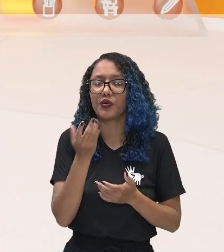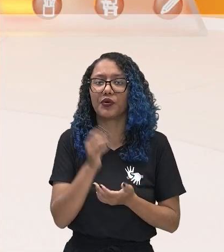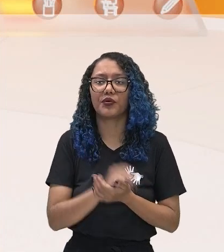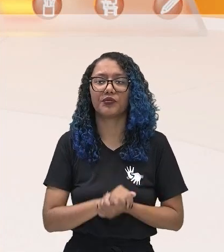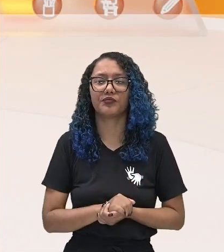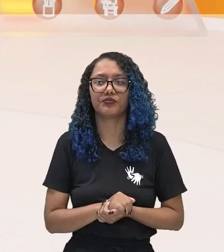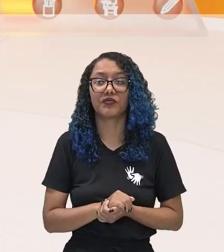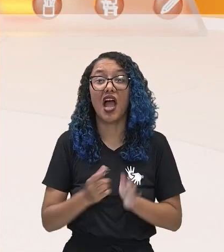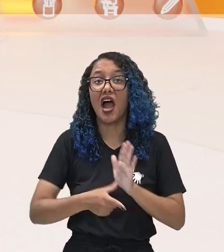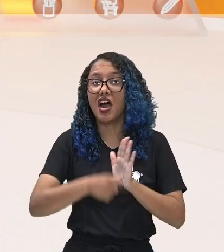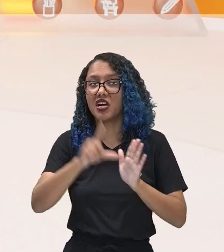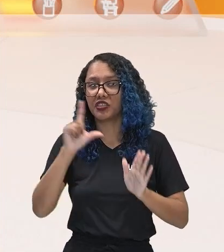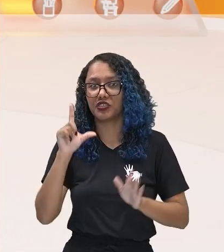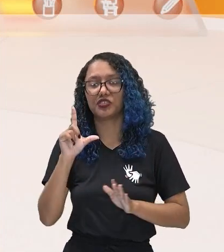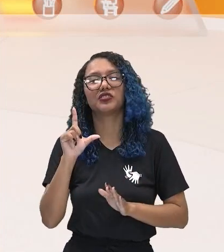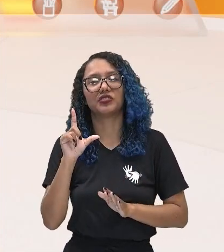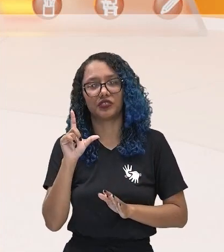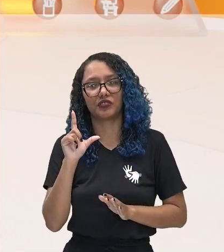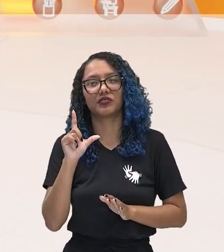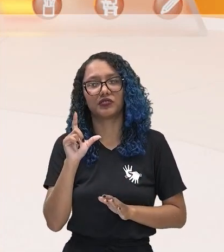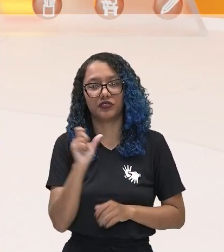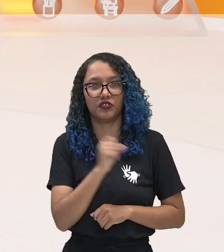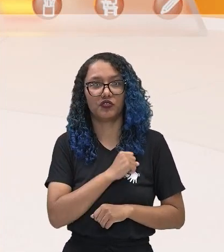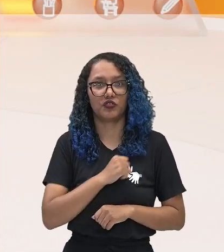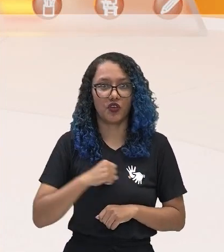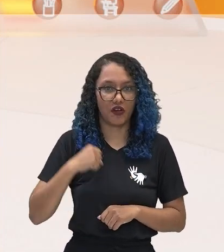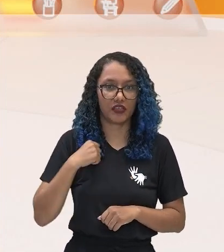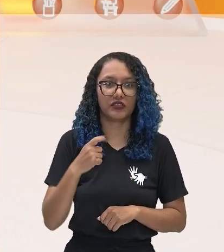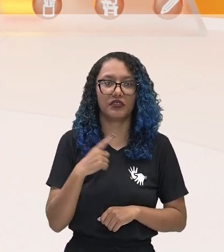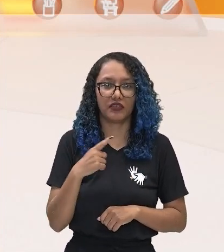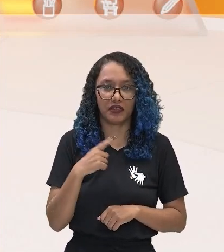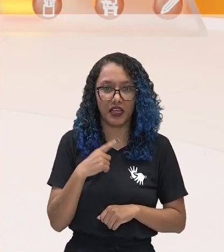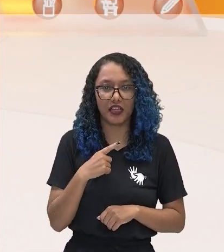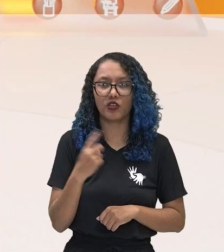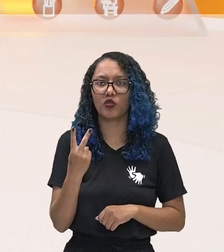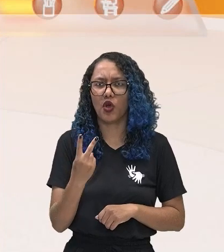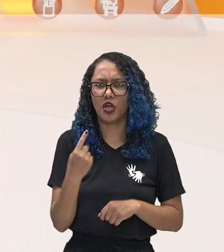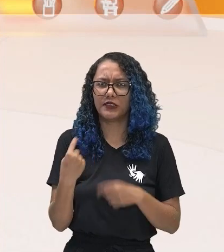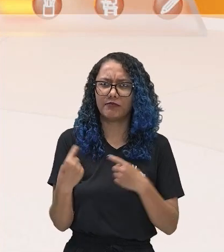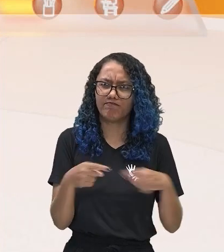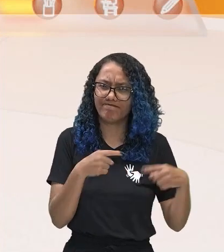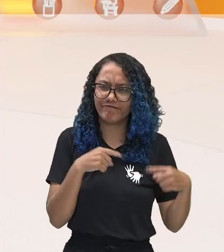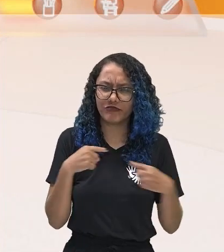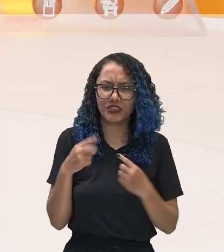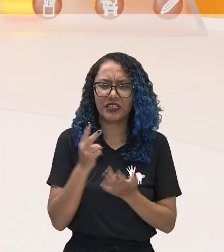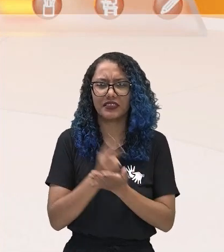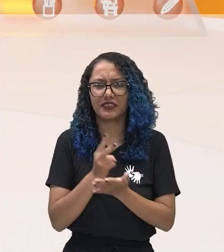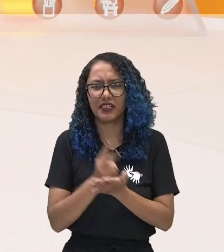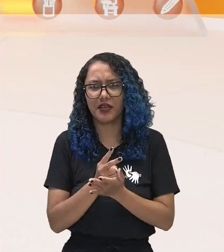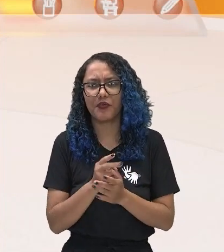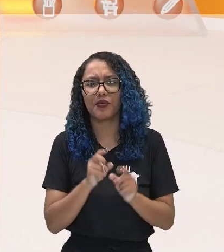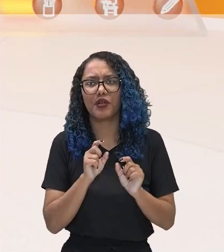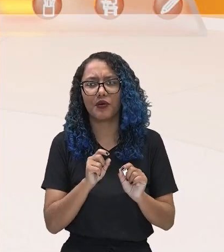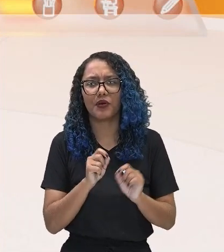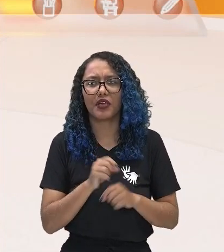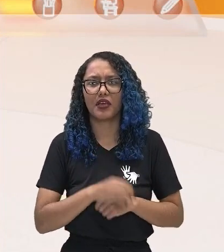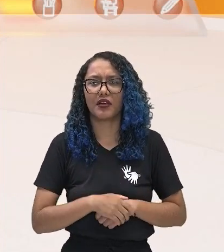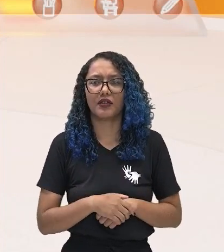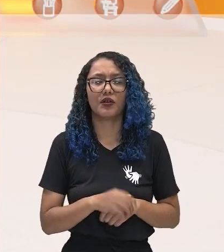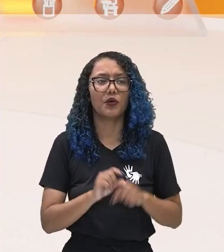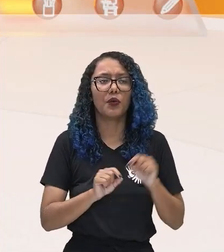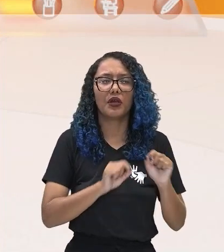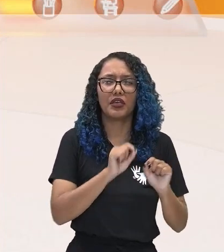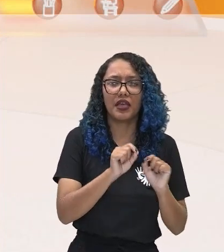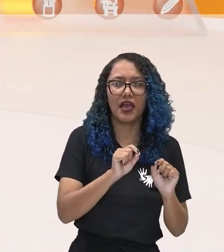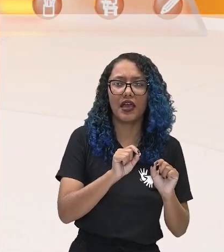dos pré-socráticos até, nós vamos buscar Heráclito e Parmênides, a eterna briga, né? do devir, né? Do que é e